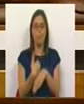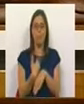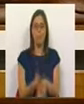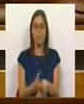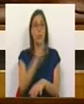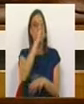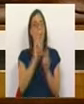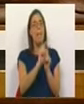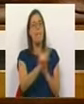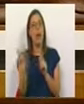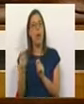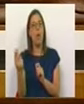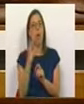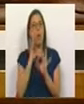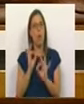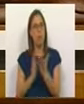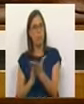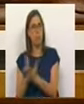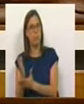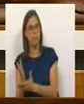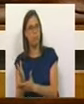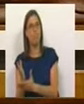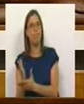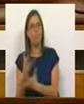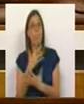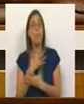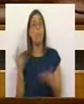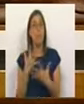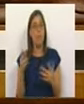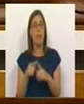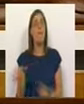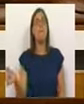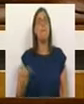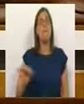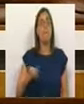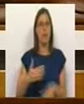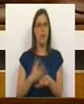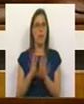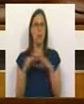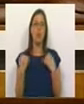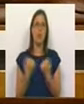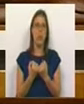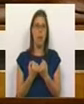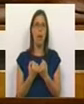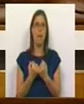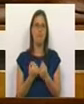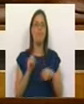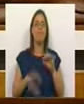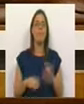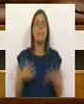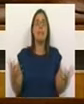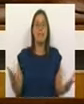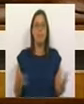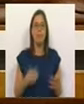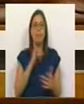atrasos do Governo no pagamento às unidades de cuidados continuados, a maior parte delas pertencentes ao setor social, colocam em causa a